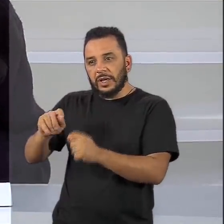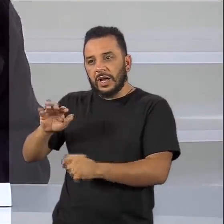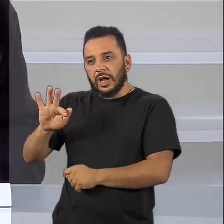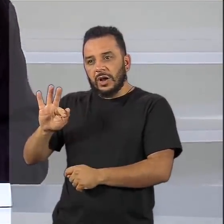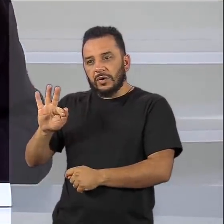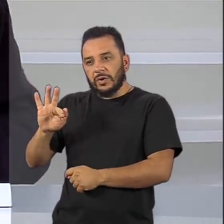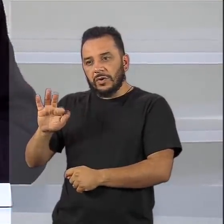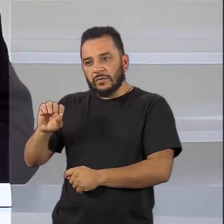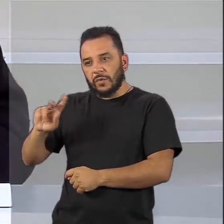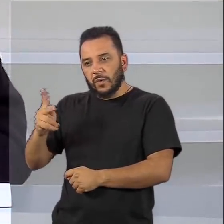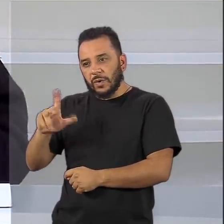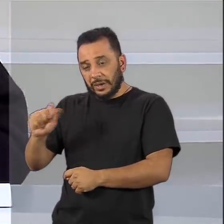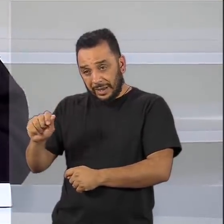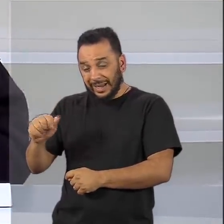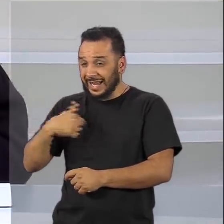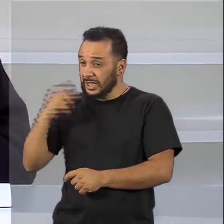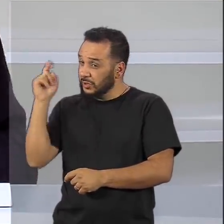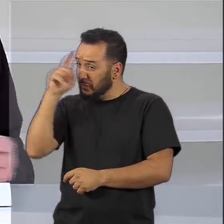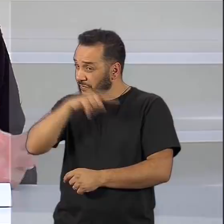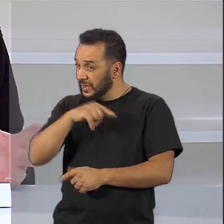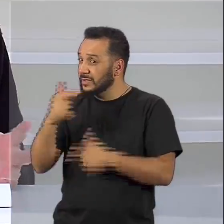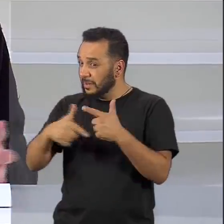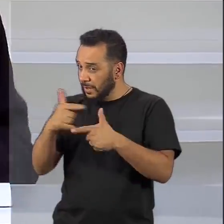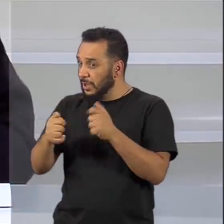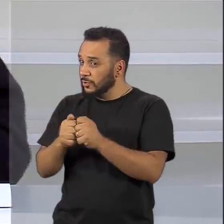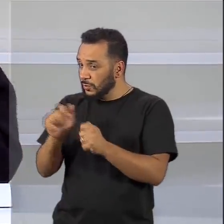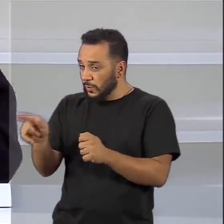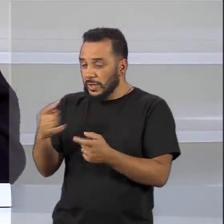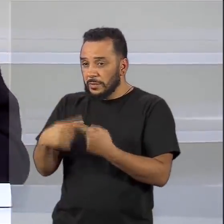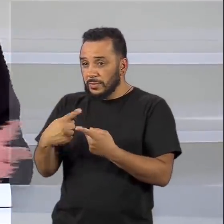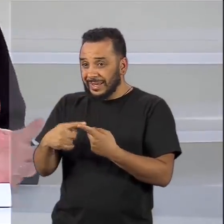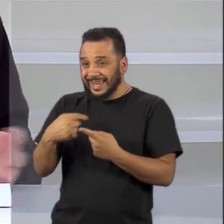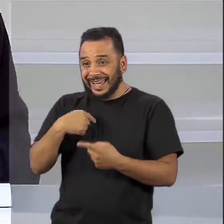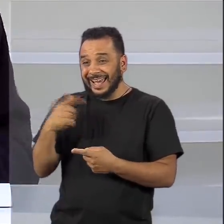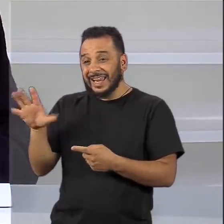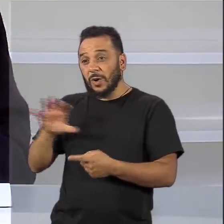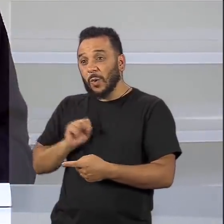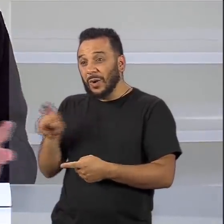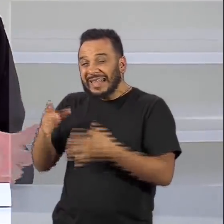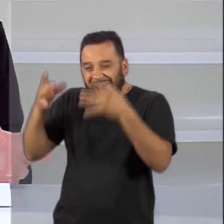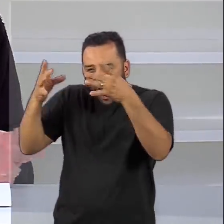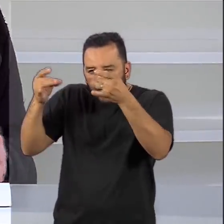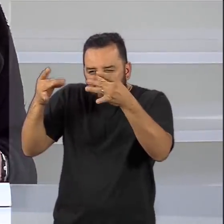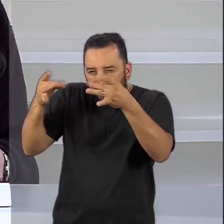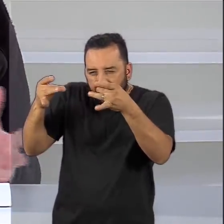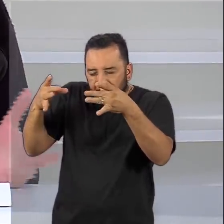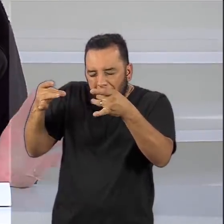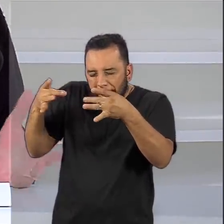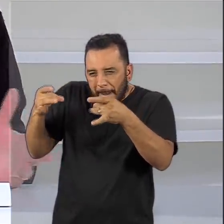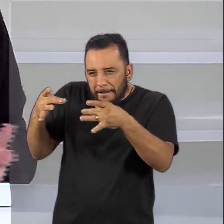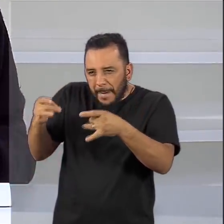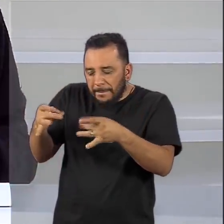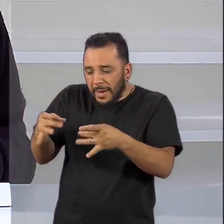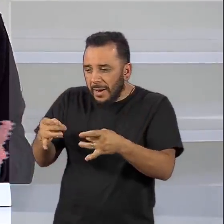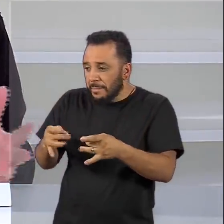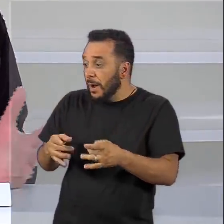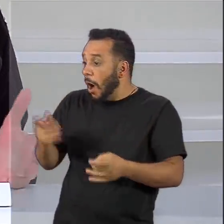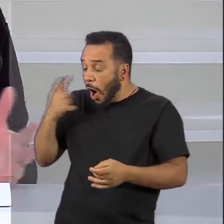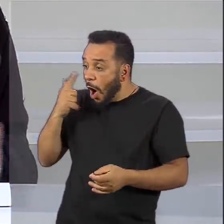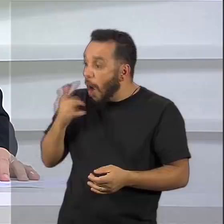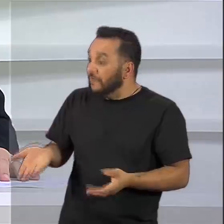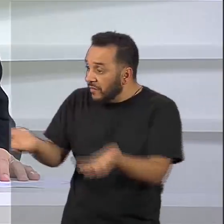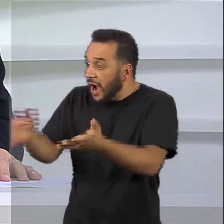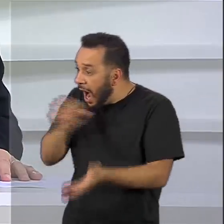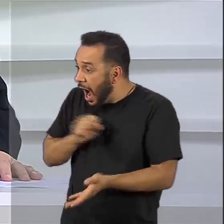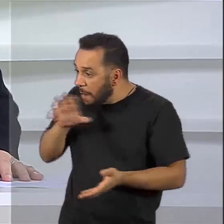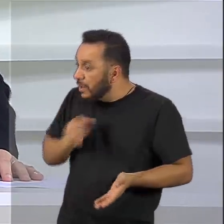pedindo detalhes, e não está bem assim, não é bem assim, mas será que é assim, será que é aquilo? E você olhava para o relógio e falava, pô, porcaria do jornal, chega no